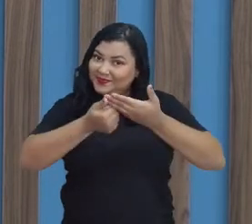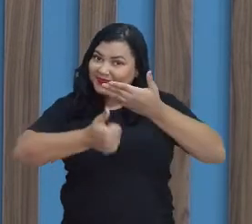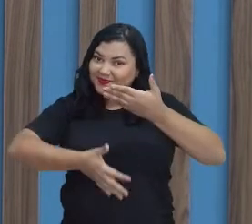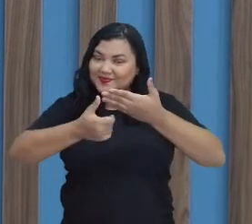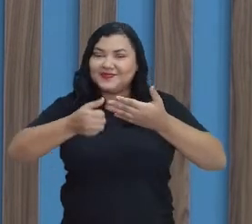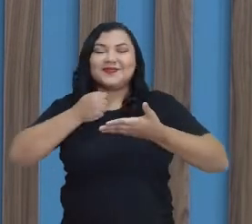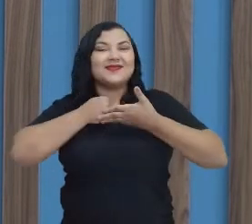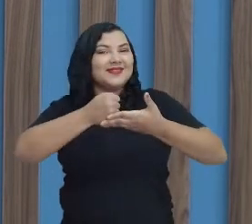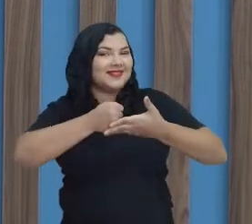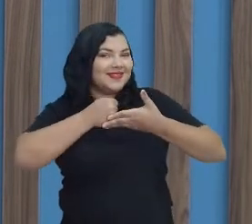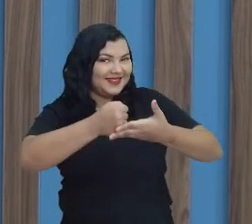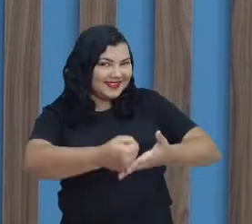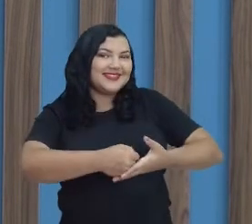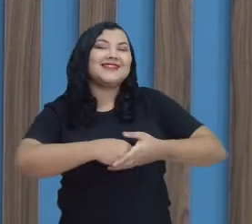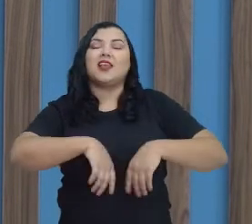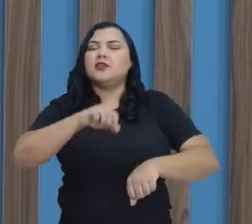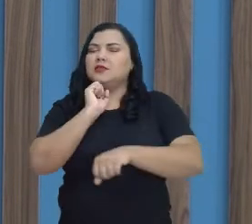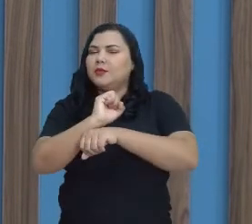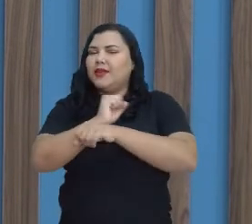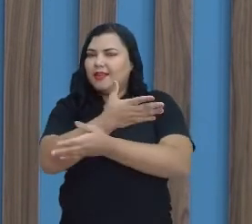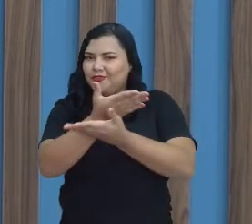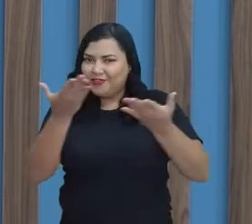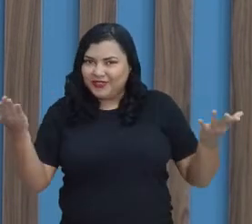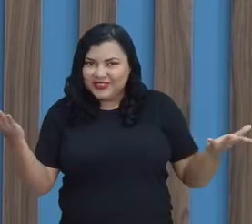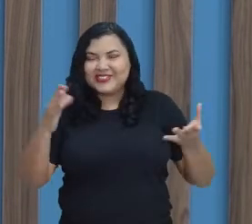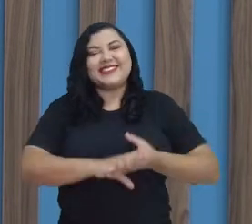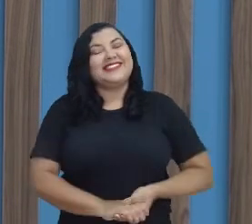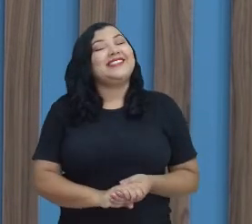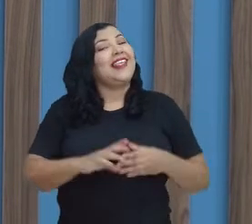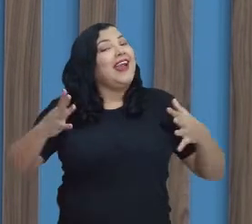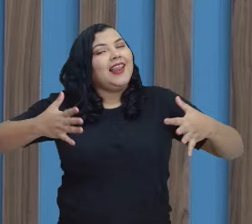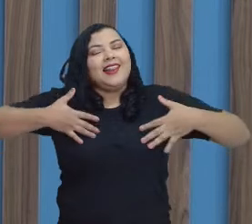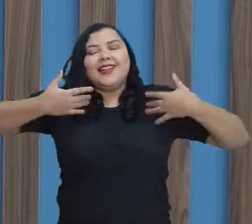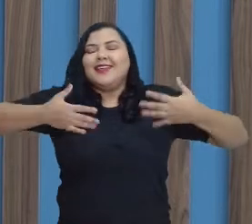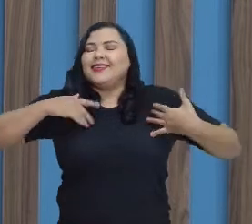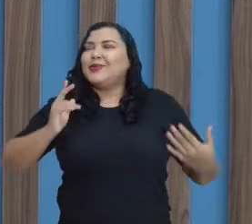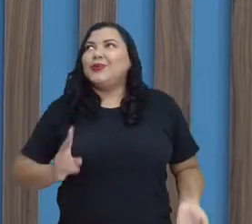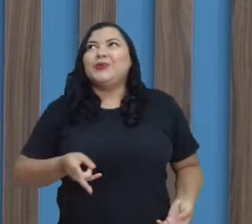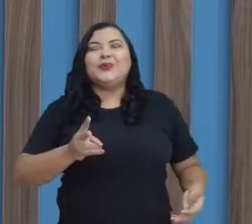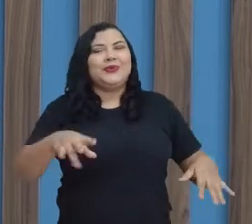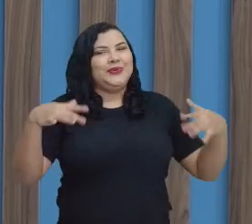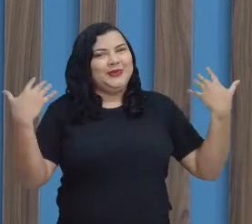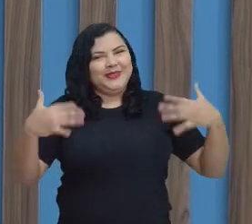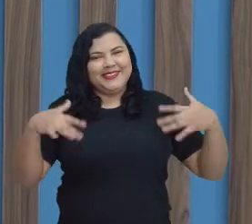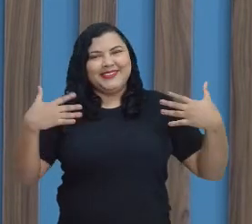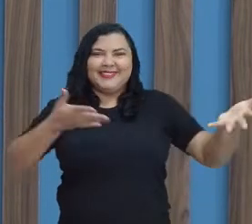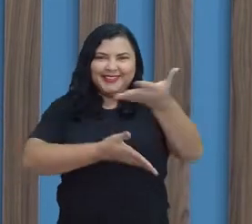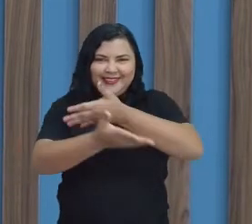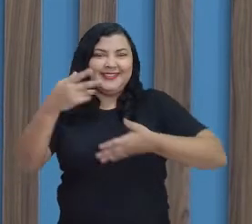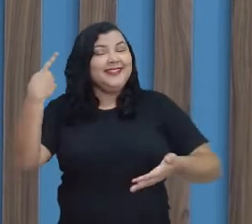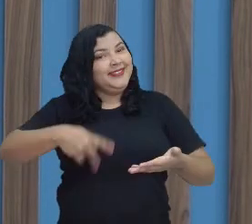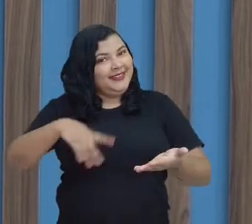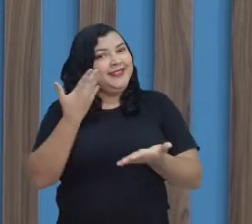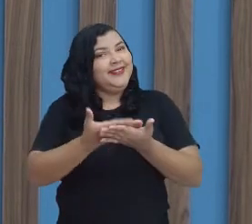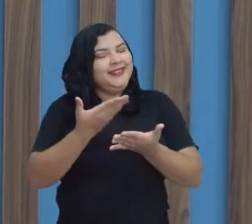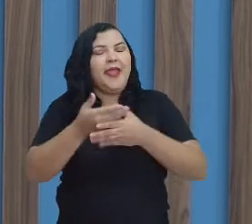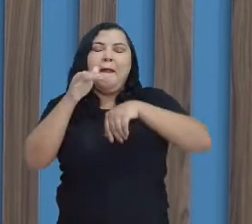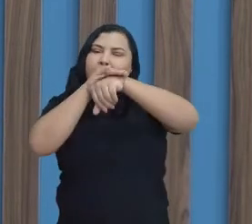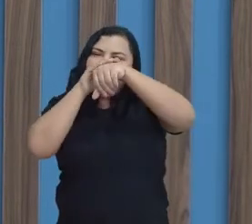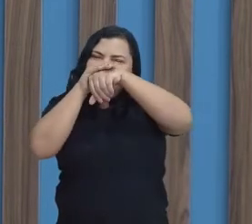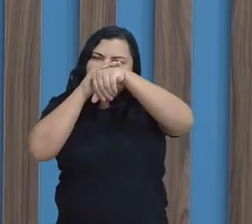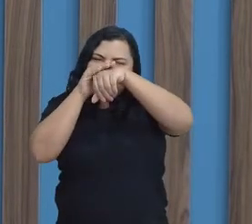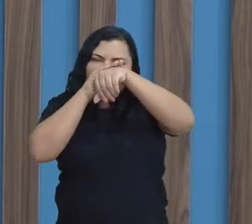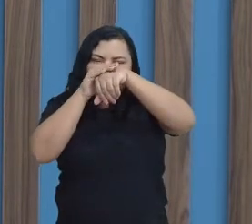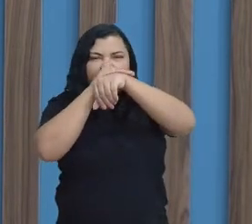professora Camille falou, aguardando vocês. É sempre uma alegria muito grande participar dessa aula, tá? E conversar com